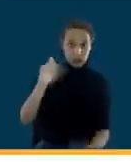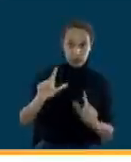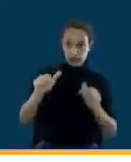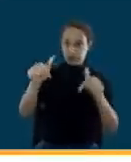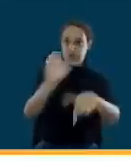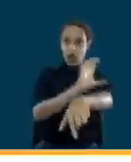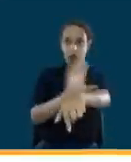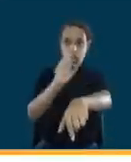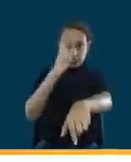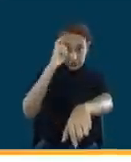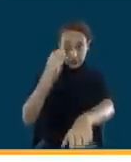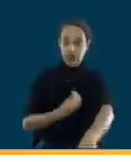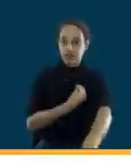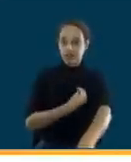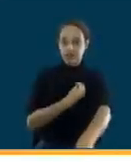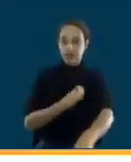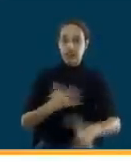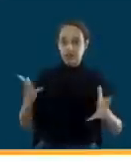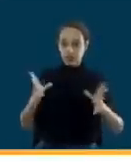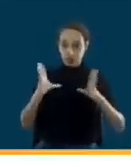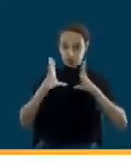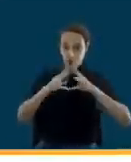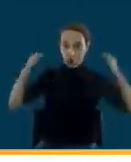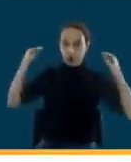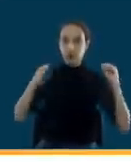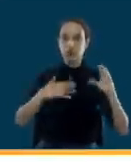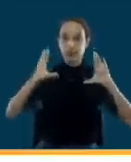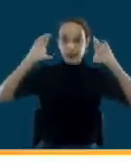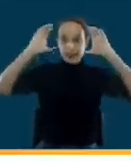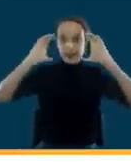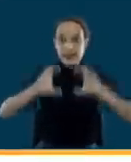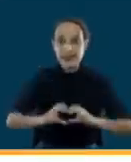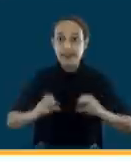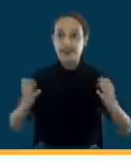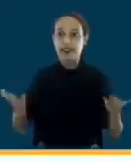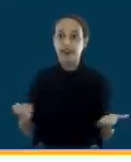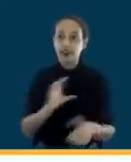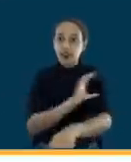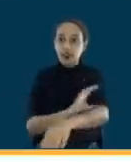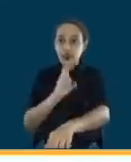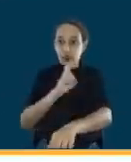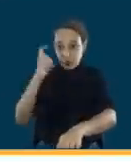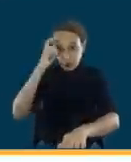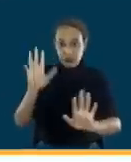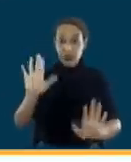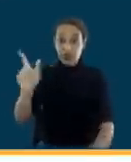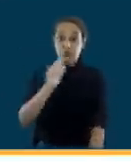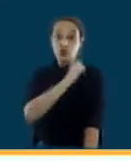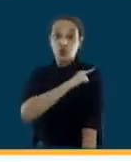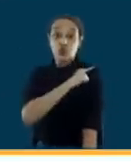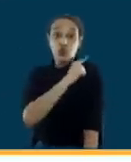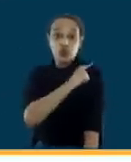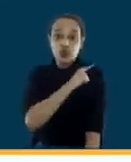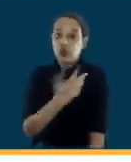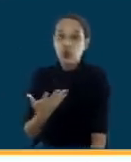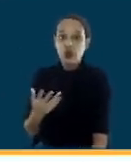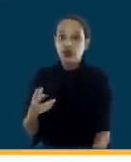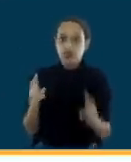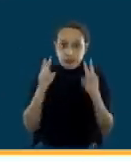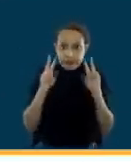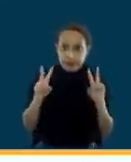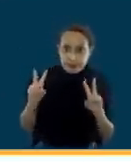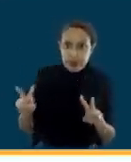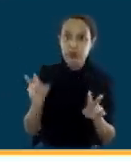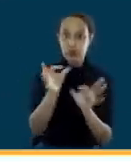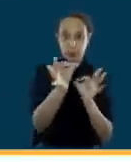vivendo um apagamento da sua cidadania cultural. Era o gestor e a gestora de cultura que não se enxergavam com direito também a um planejamento,